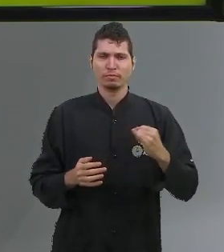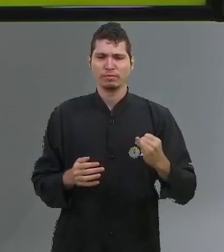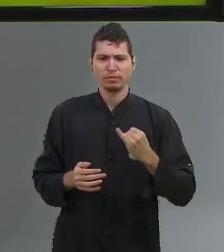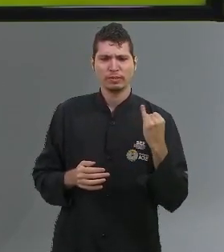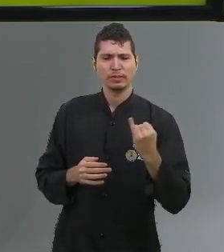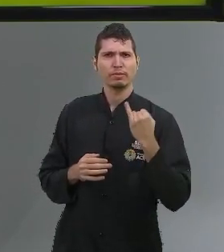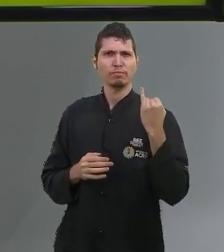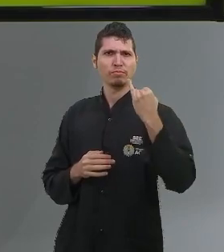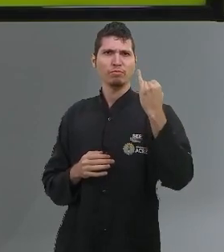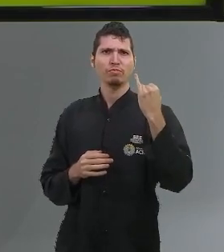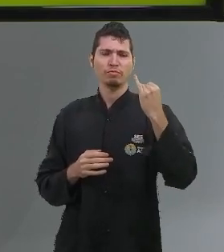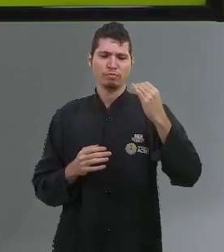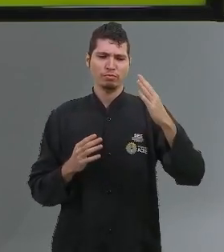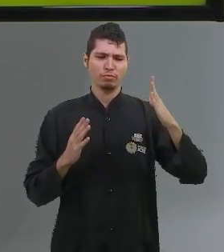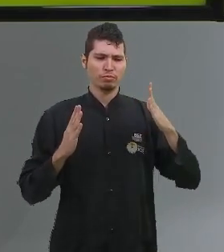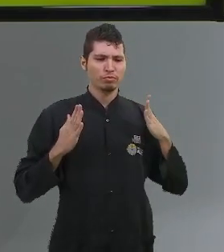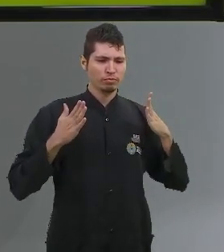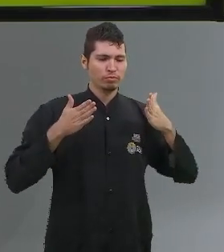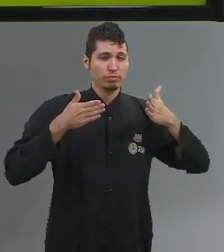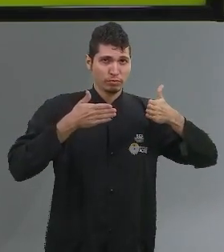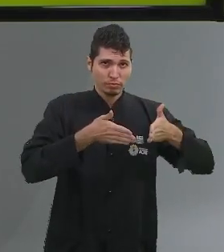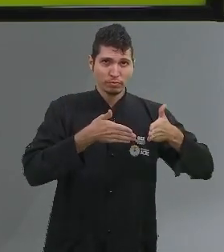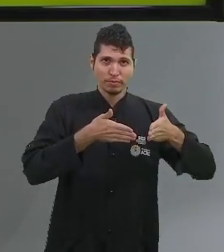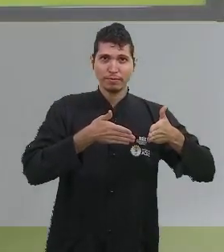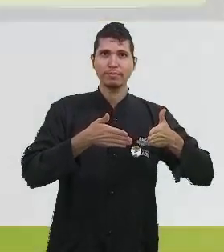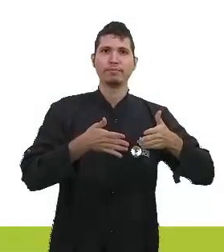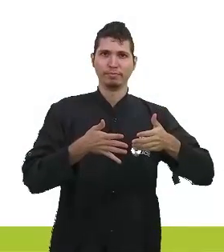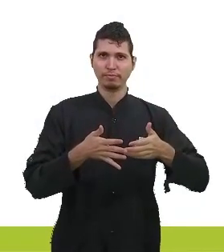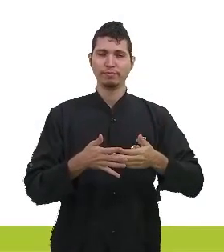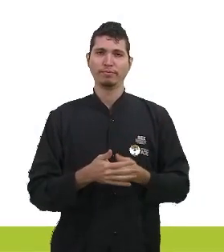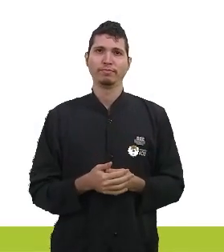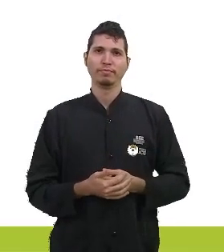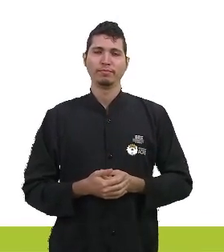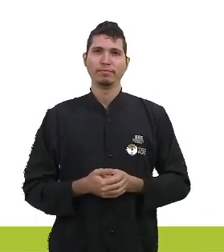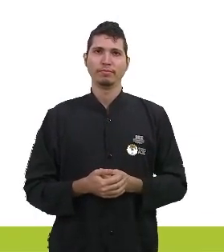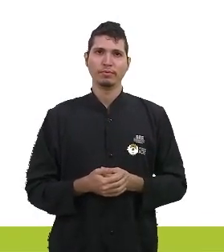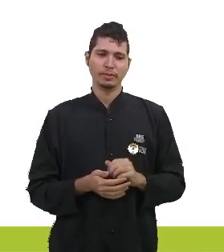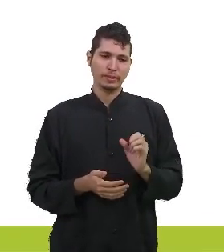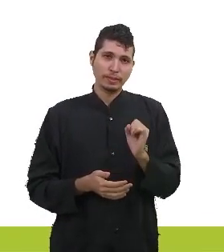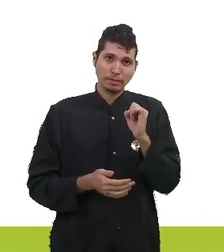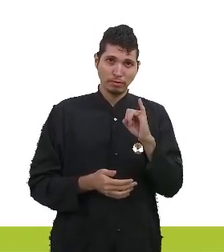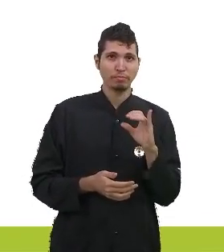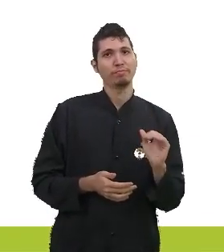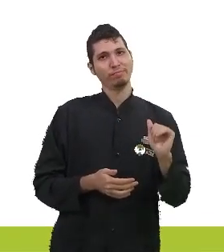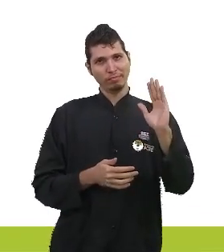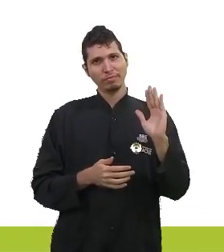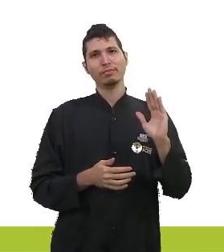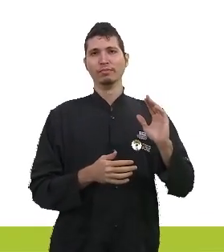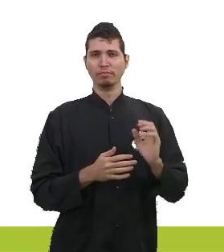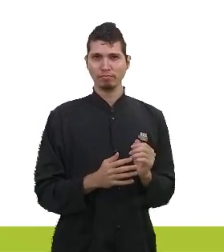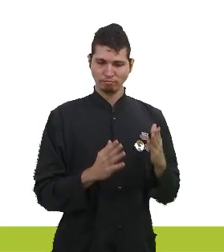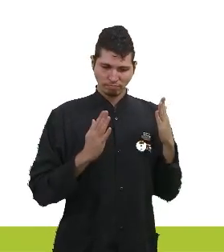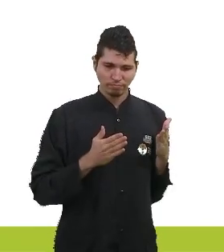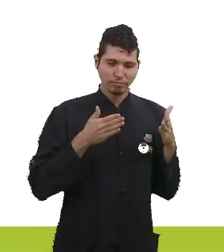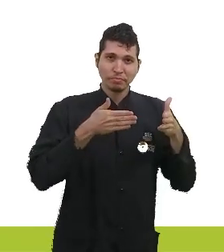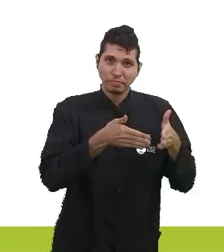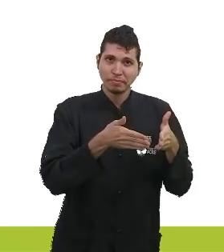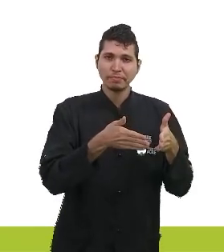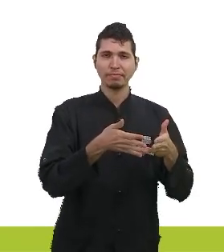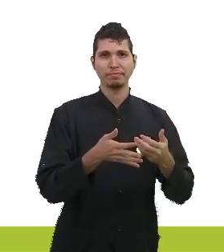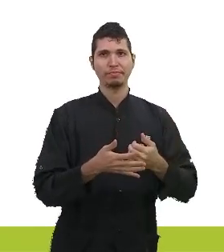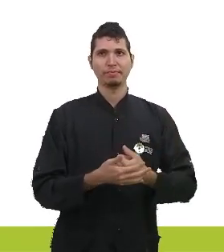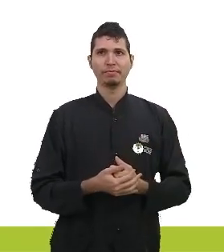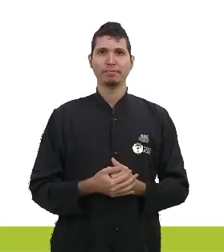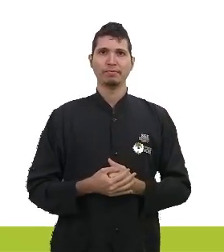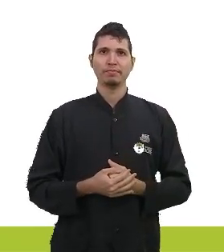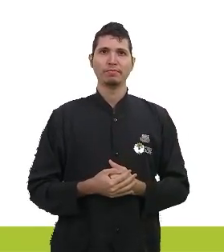fundamental focar, a gente vai focar. Então eu quero que vocês foquem na tela, porque depois de compreender isso, a gente vai botar em prática